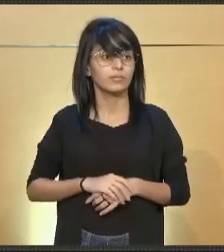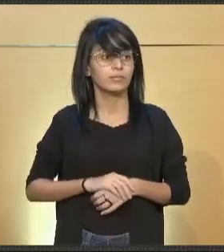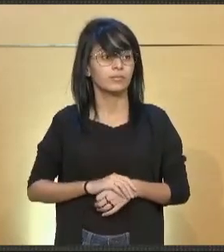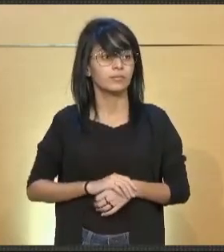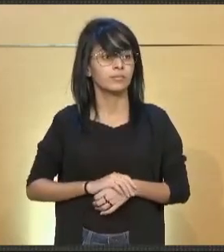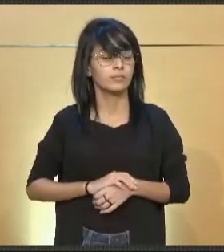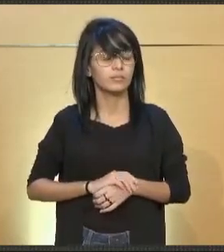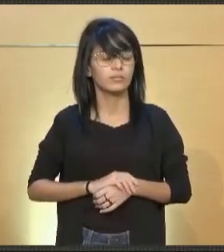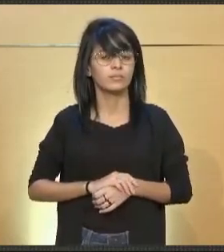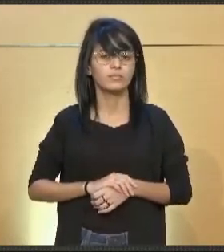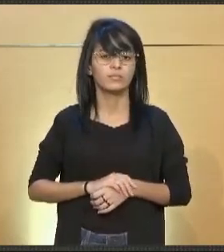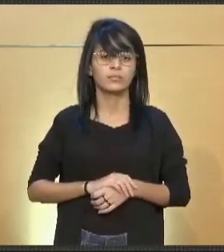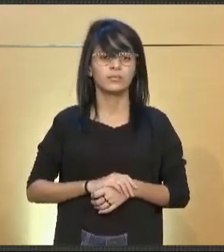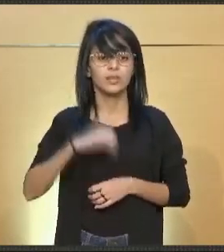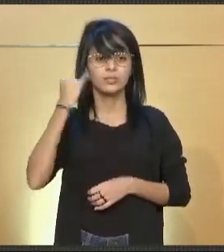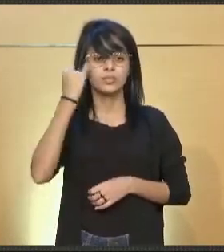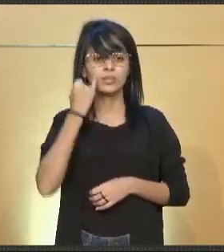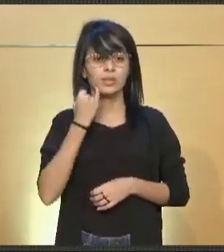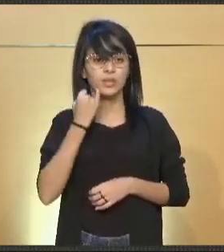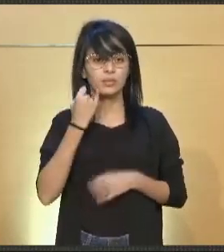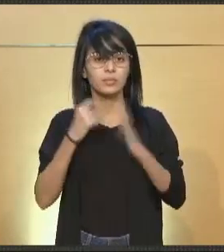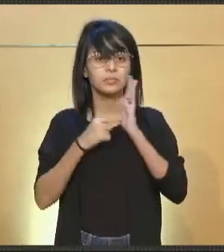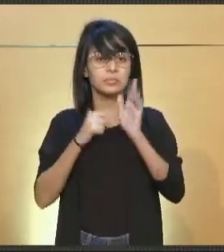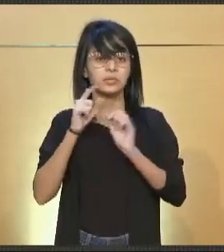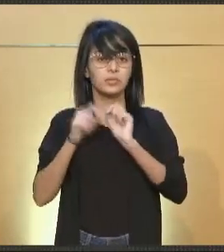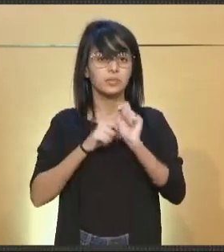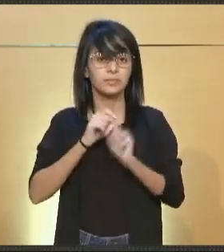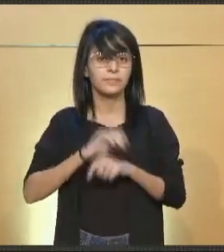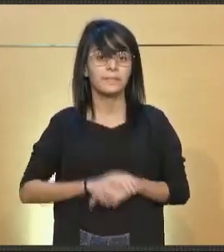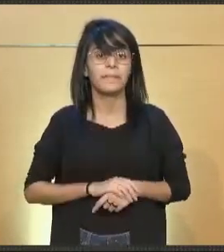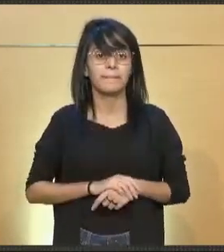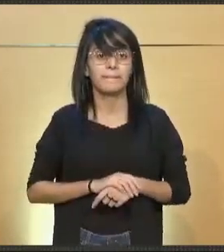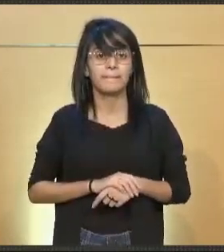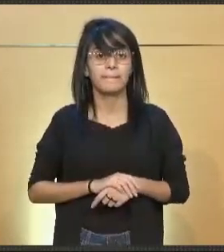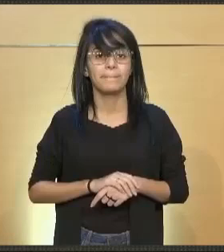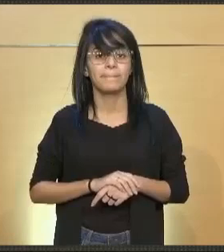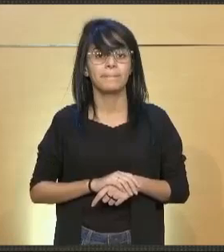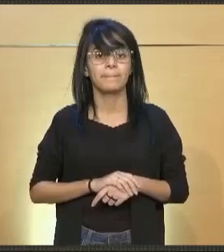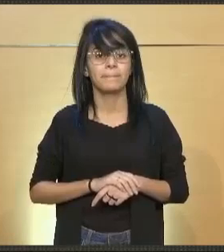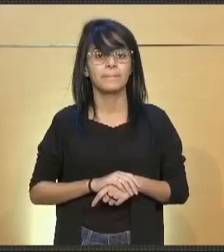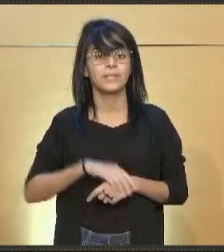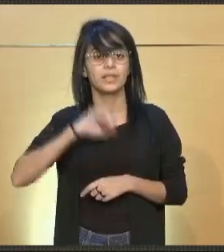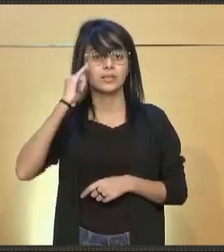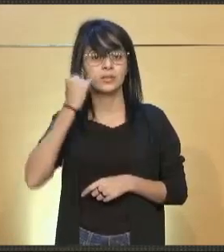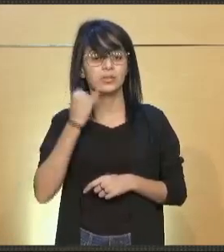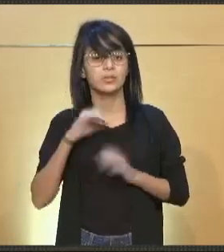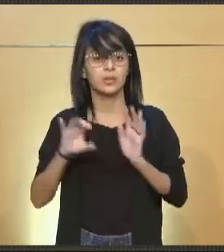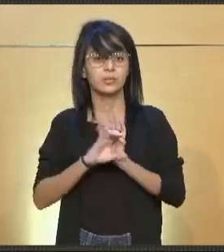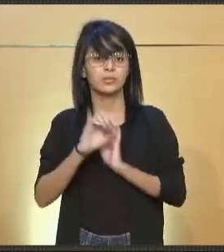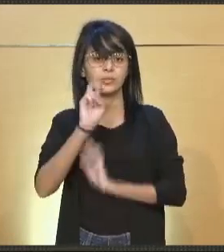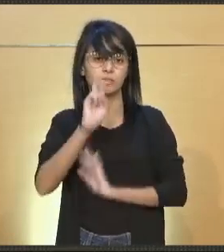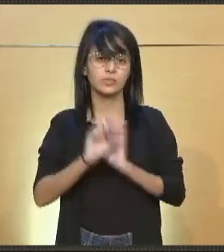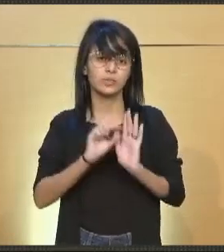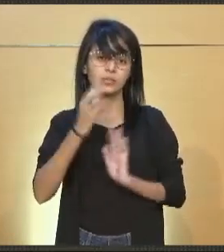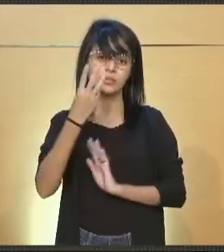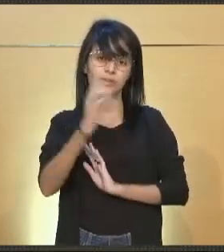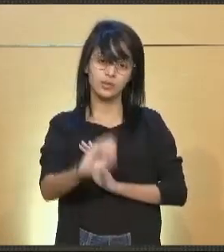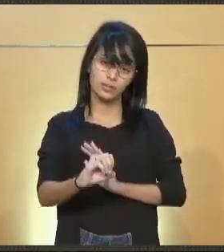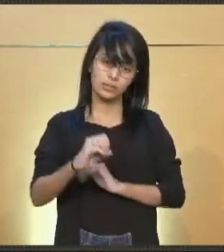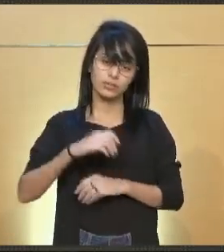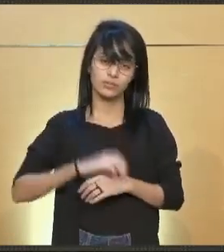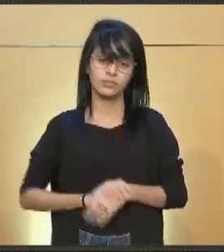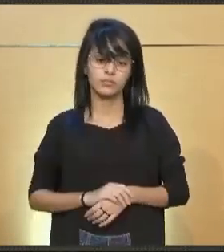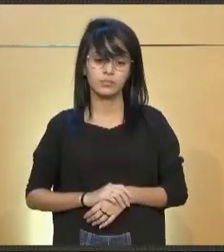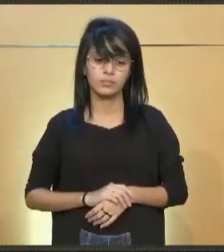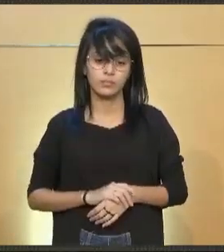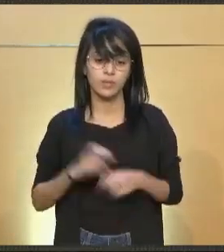o profeta Jeremias diz. Essa referência, há muito tempo que eu não escutava, eu coloquei na minha aula. Jeremias 5,30, que diz lá: